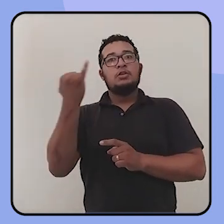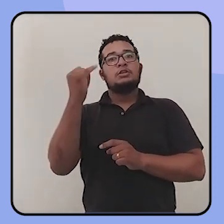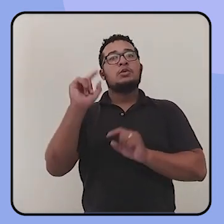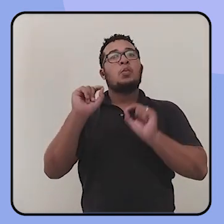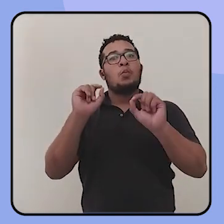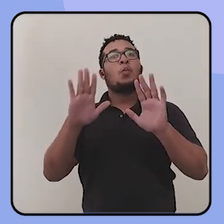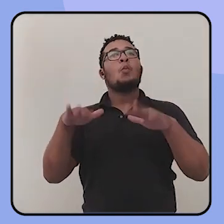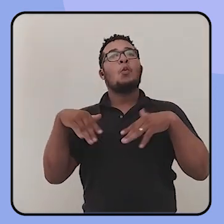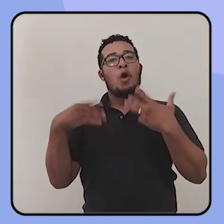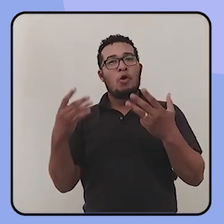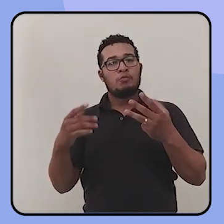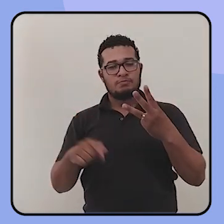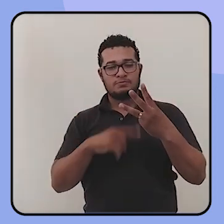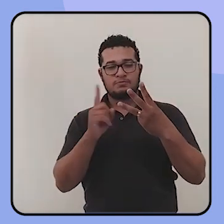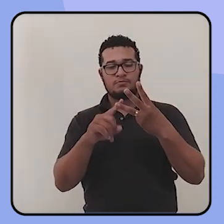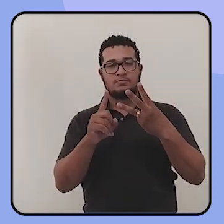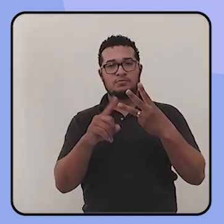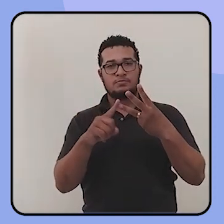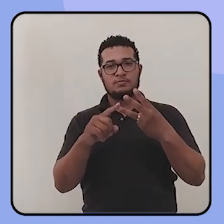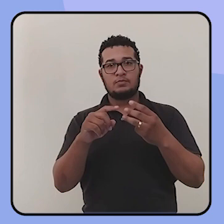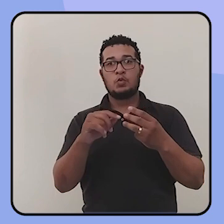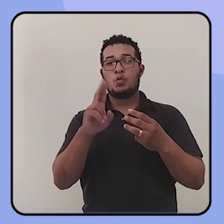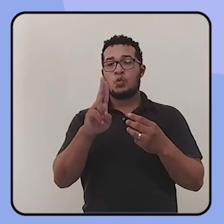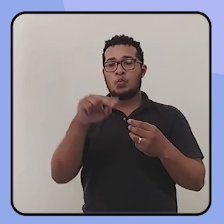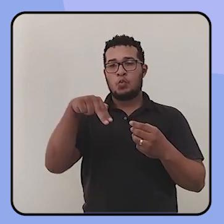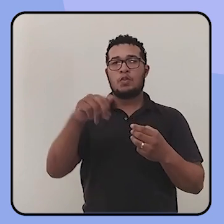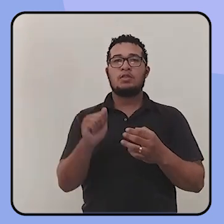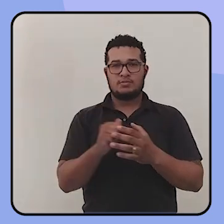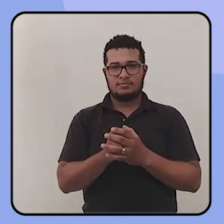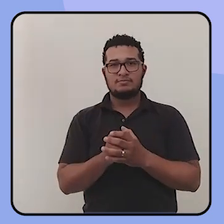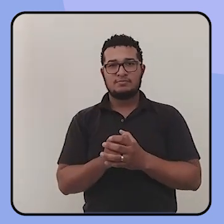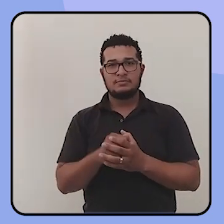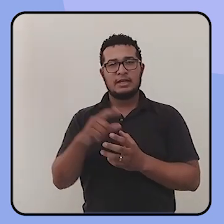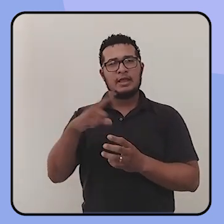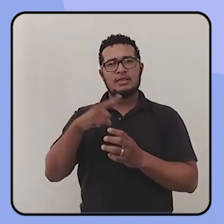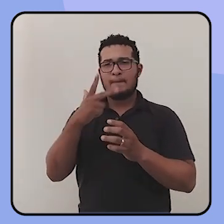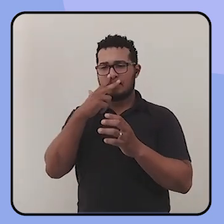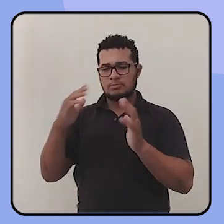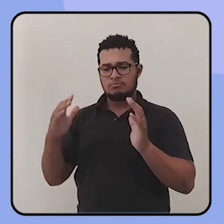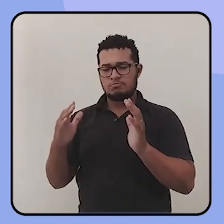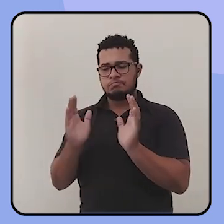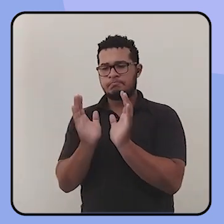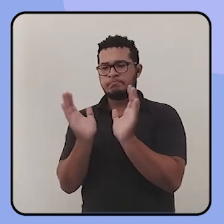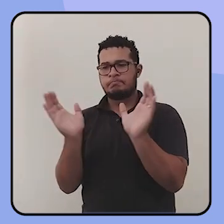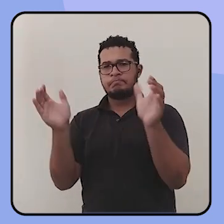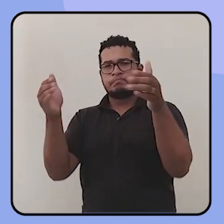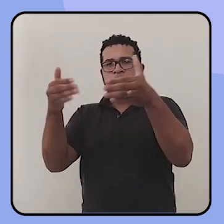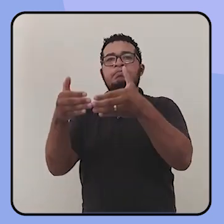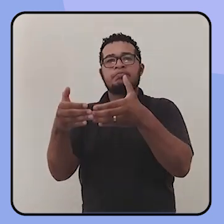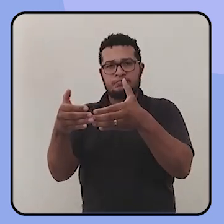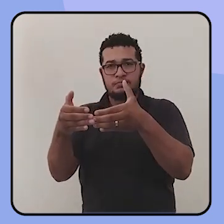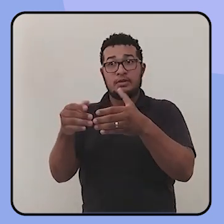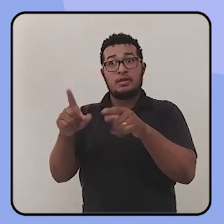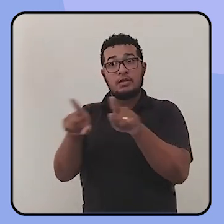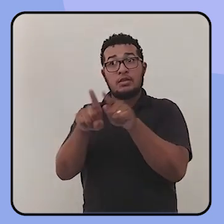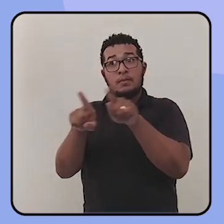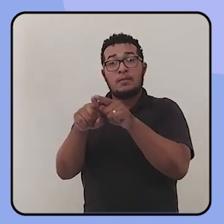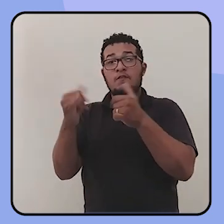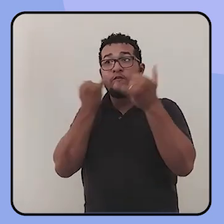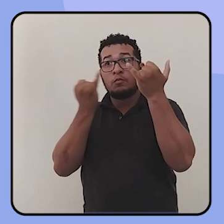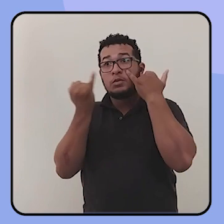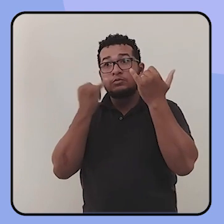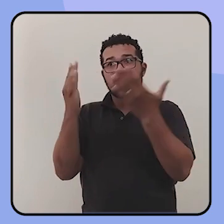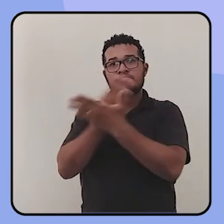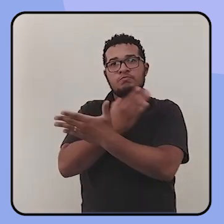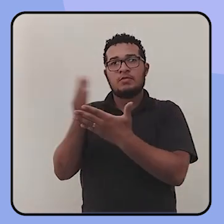tradição cerâmica, é a tradição una. Aí temos uma imagem, né, de um vaso, uma urna funerária una, e temos algumas